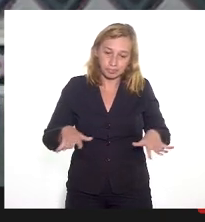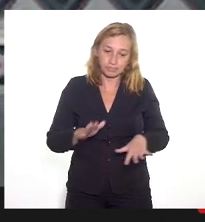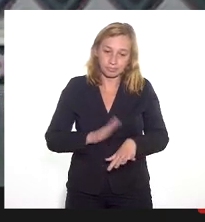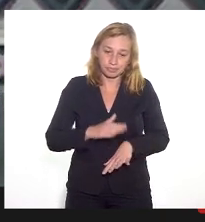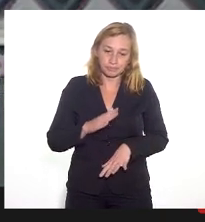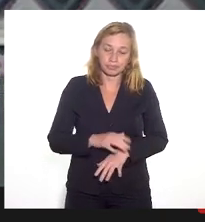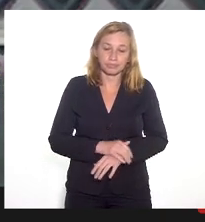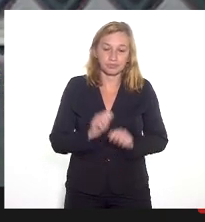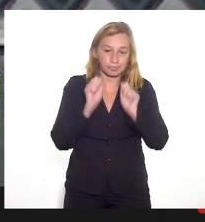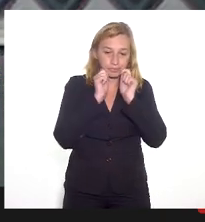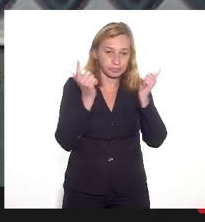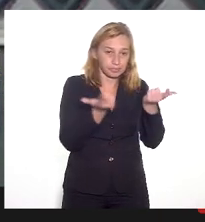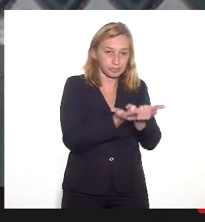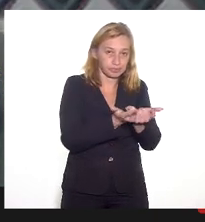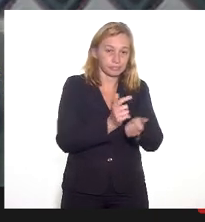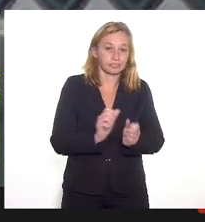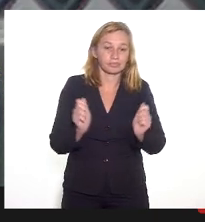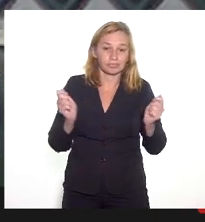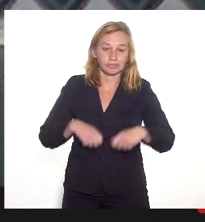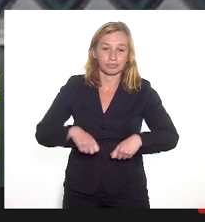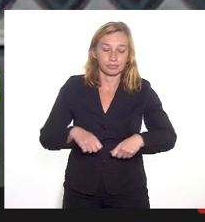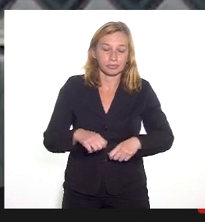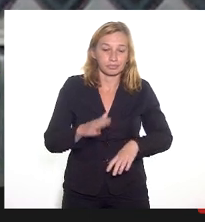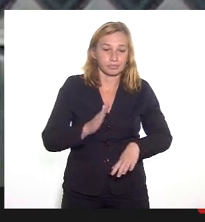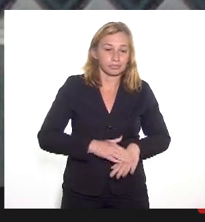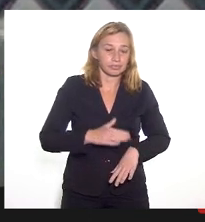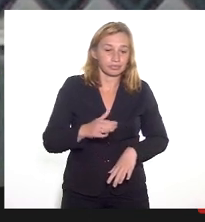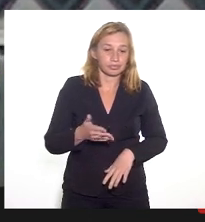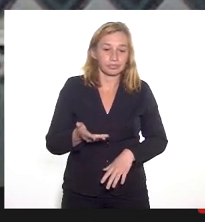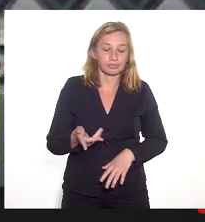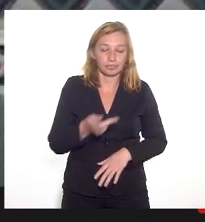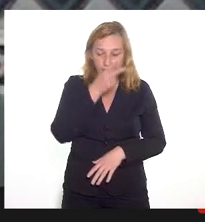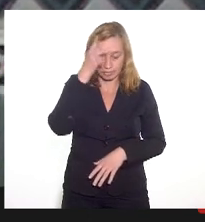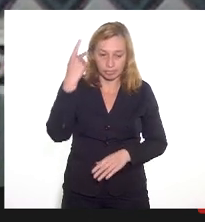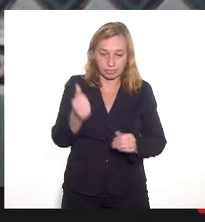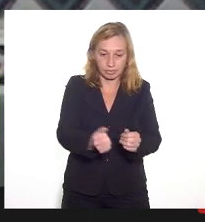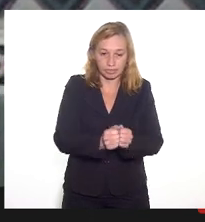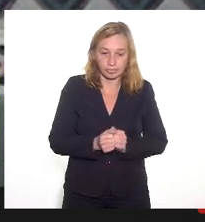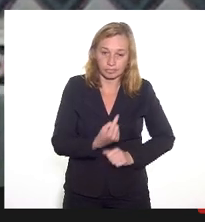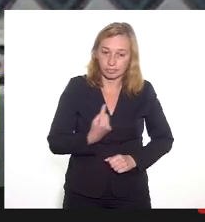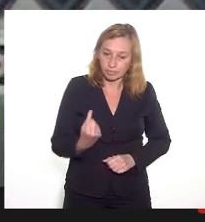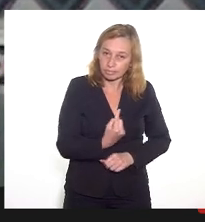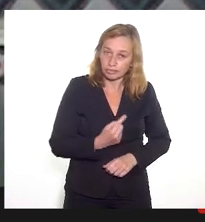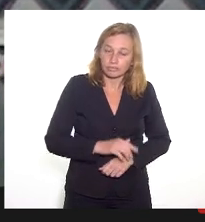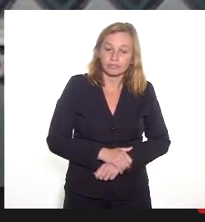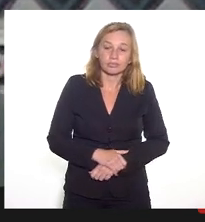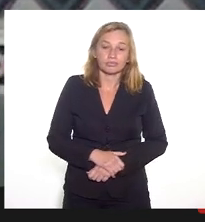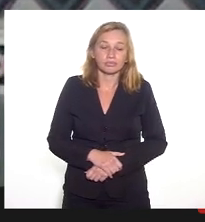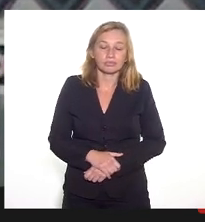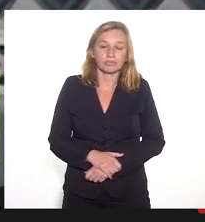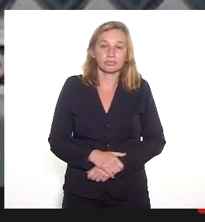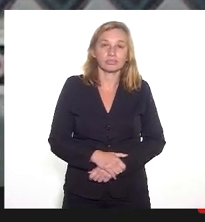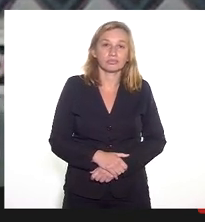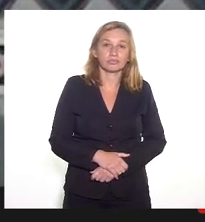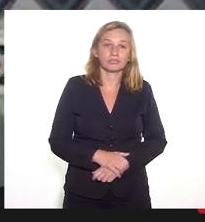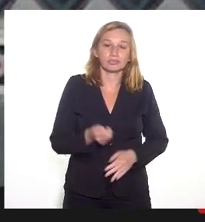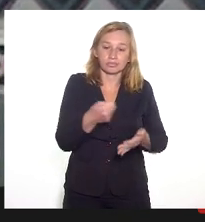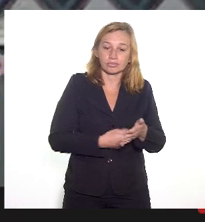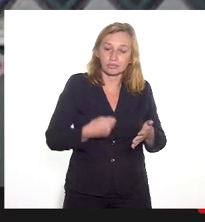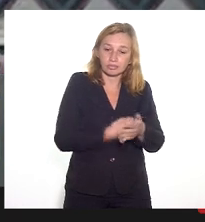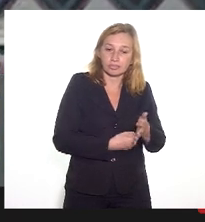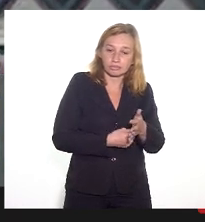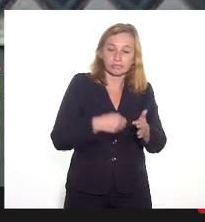da Assembleia Legislativa a possibilidade de trazer mais mentes e corações, como Vossa Excelência falava inicialmente, para que essa luta, que é